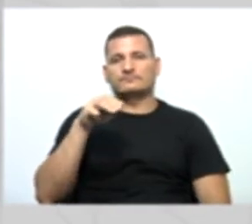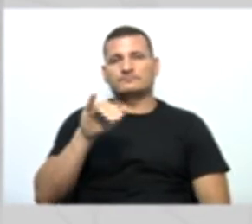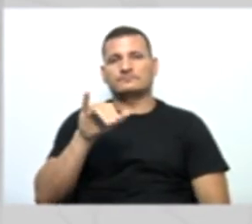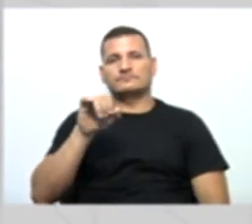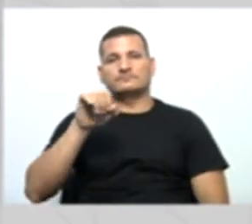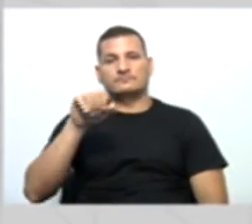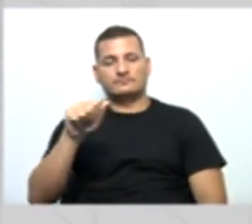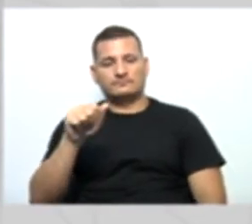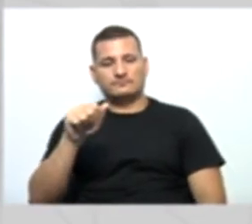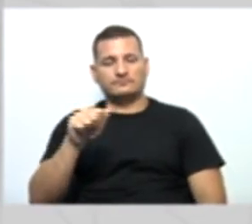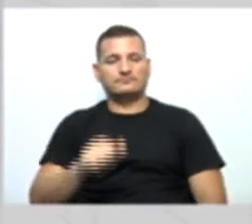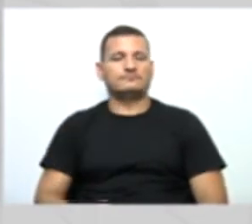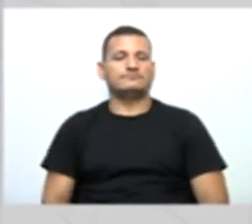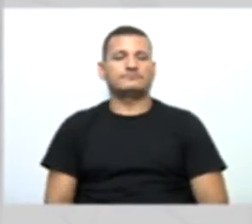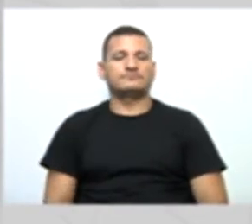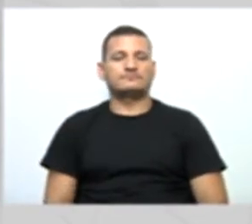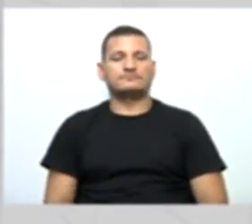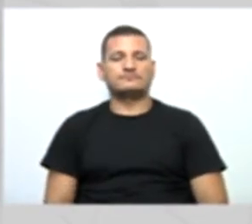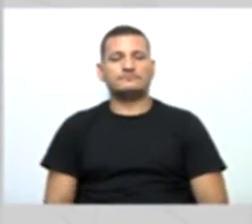camisa.